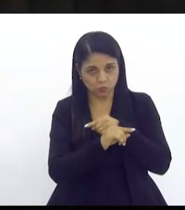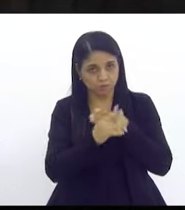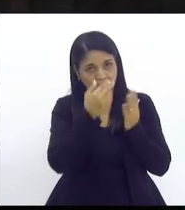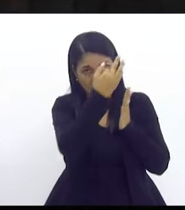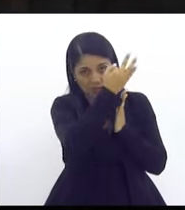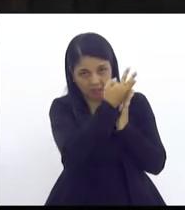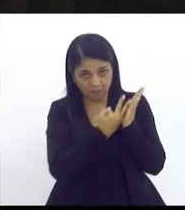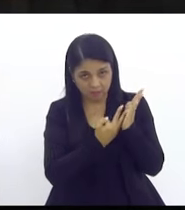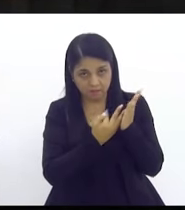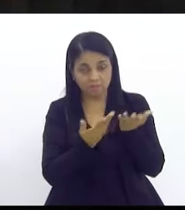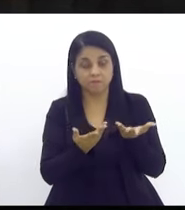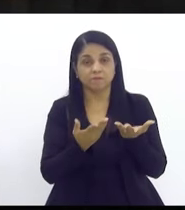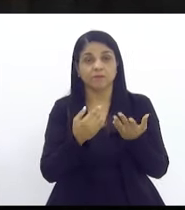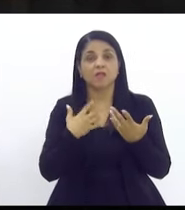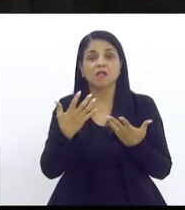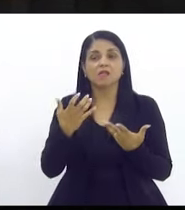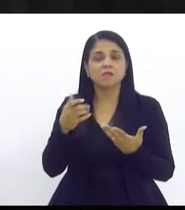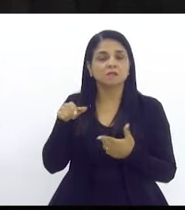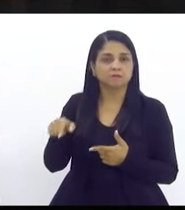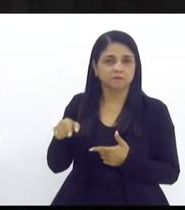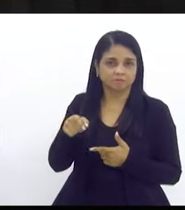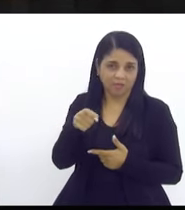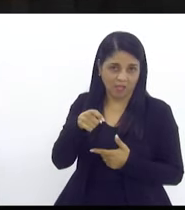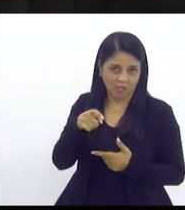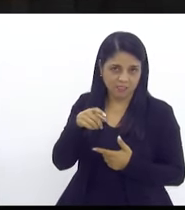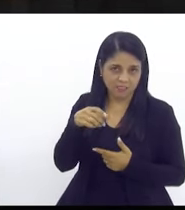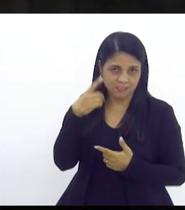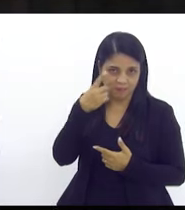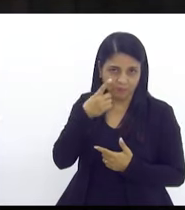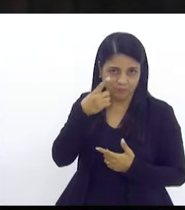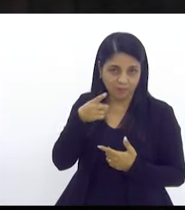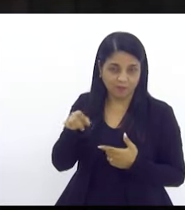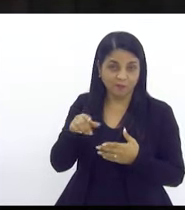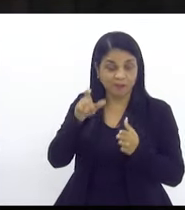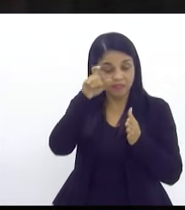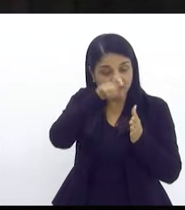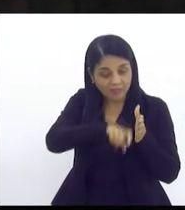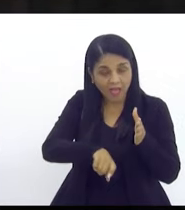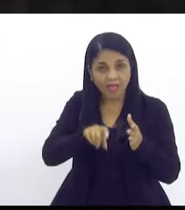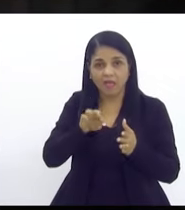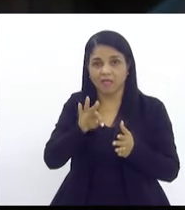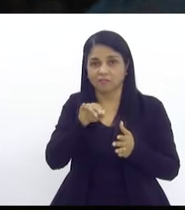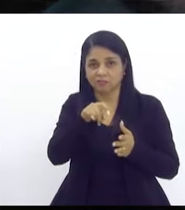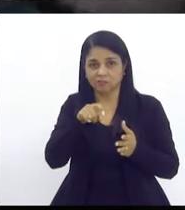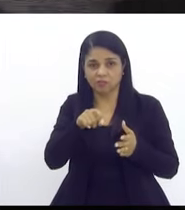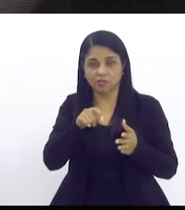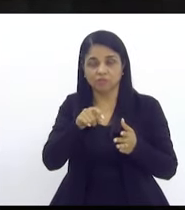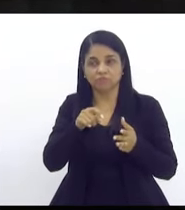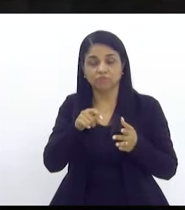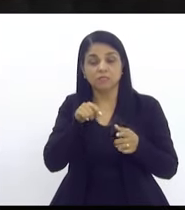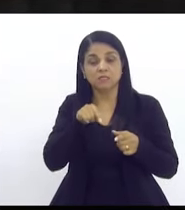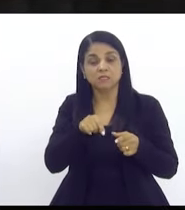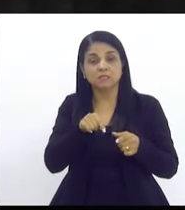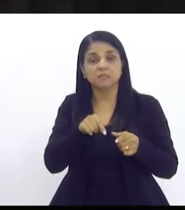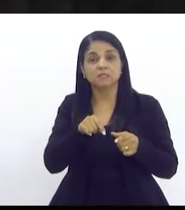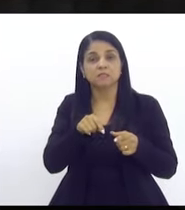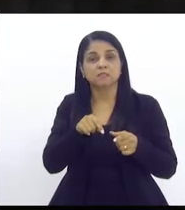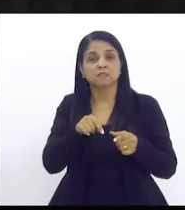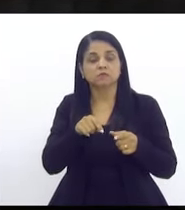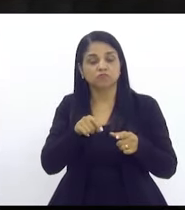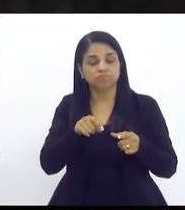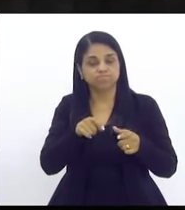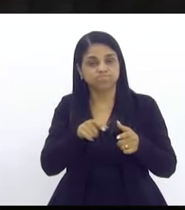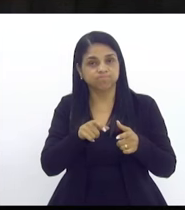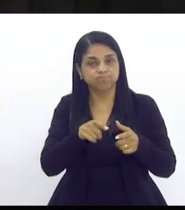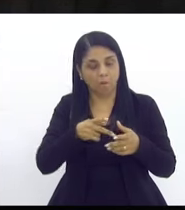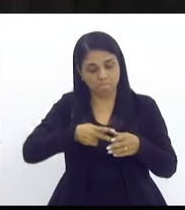redação, que ele queria criar a taxa em cima do volume de produção petrolífera.